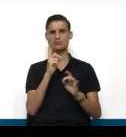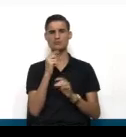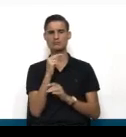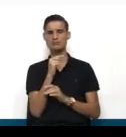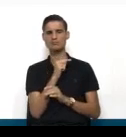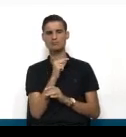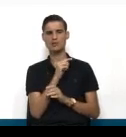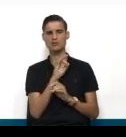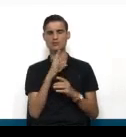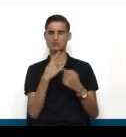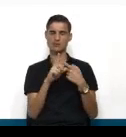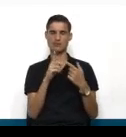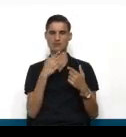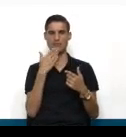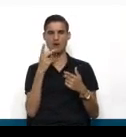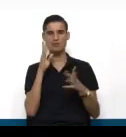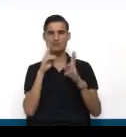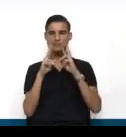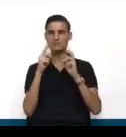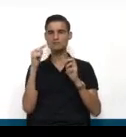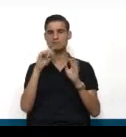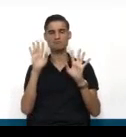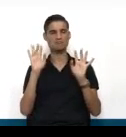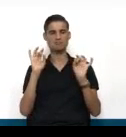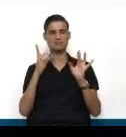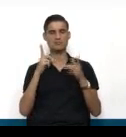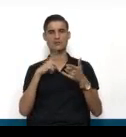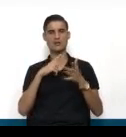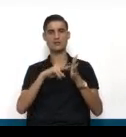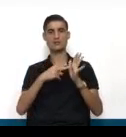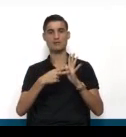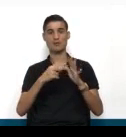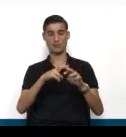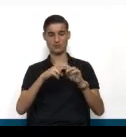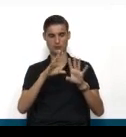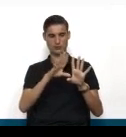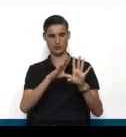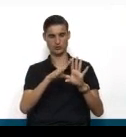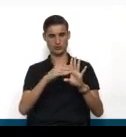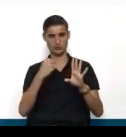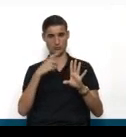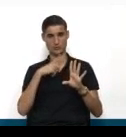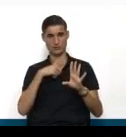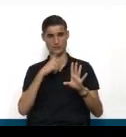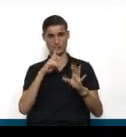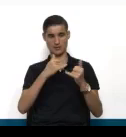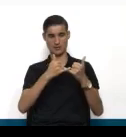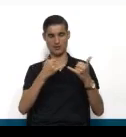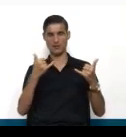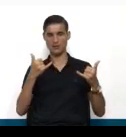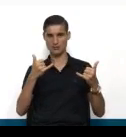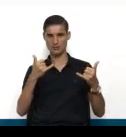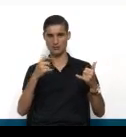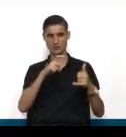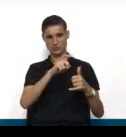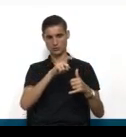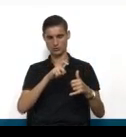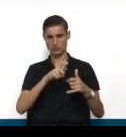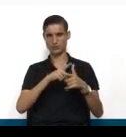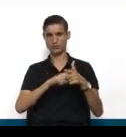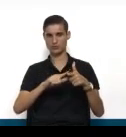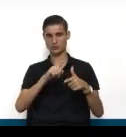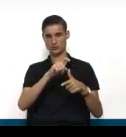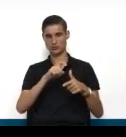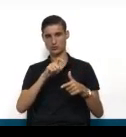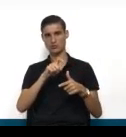uma questão por ser mais conveniente mesmo, tá? Então, eu vou chamar esse x' de x dividido por x de